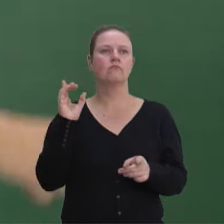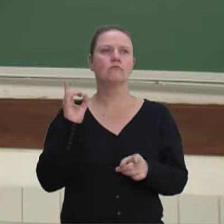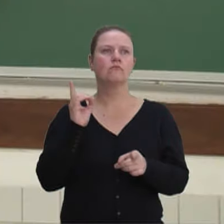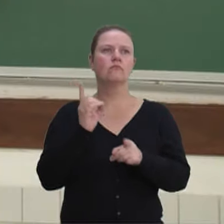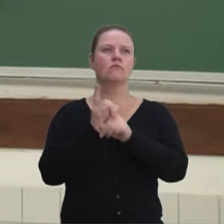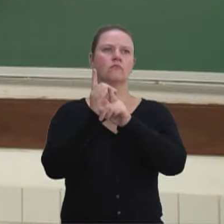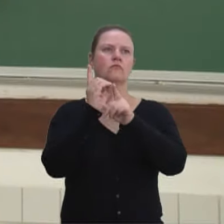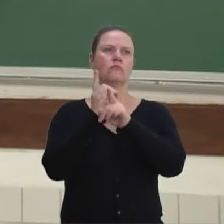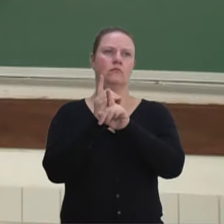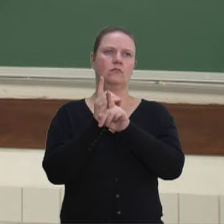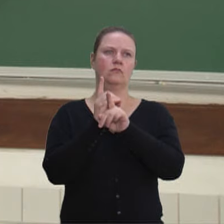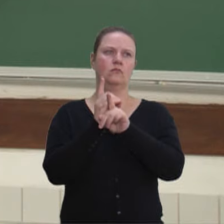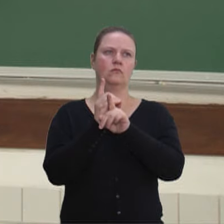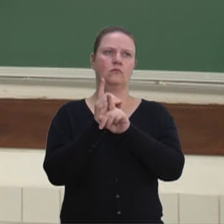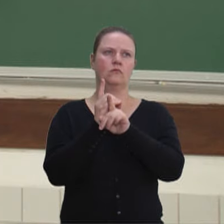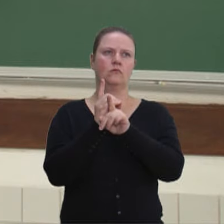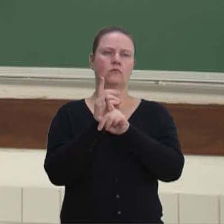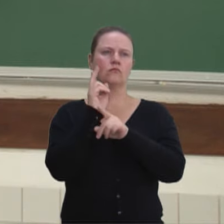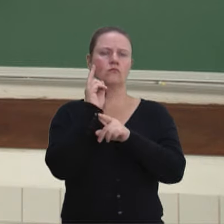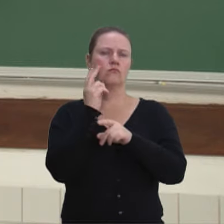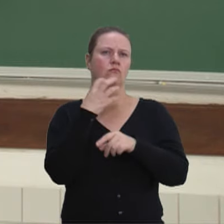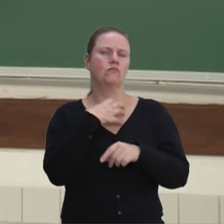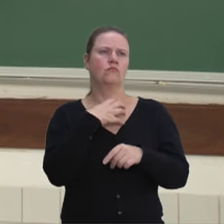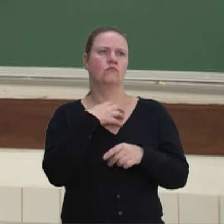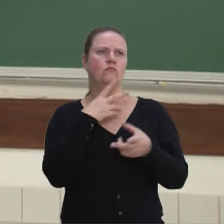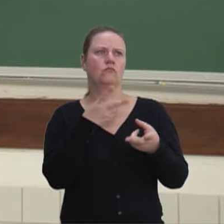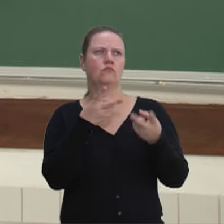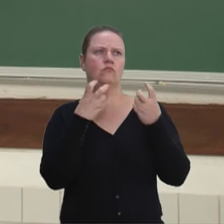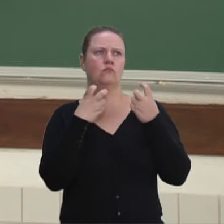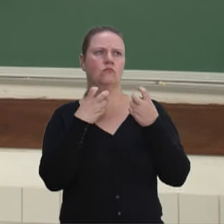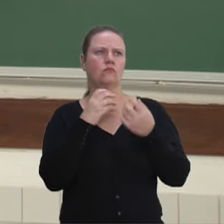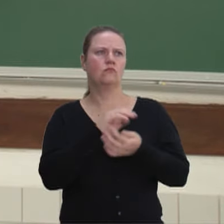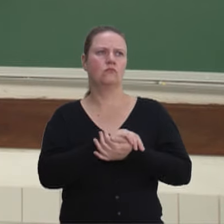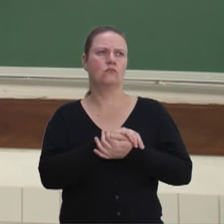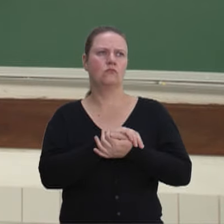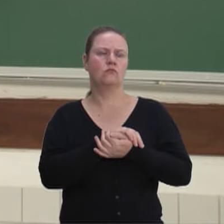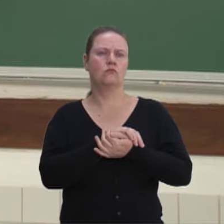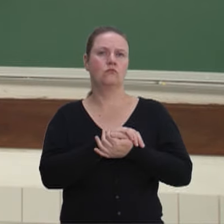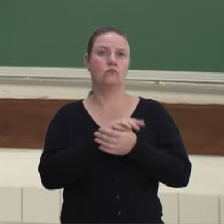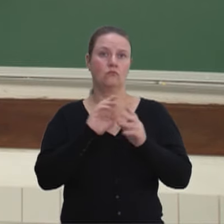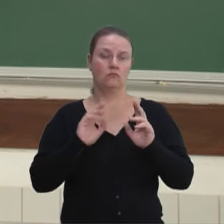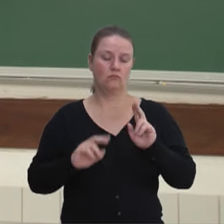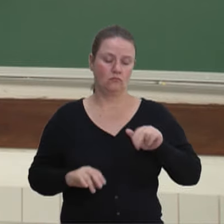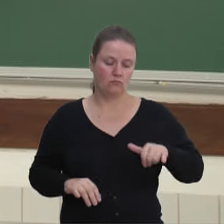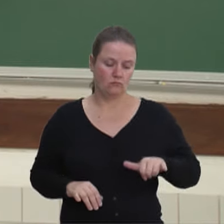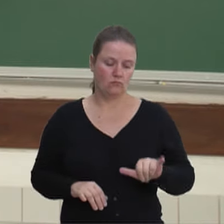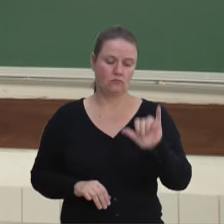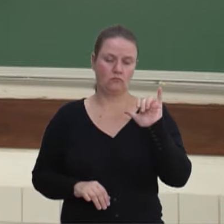com numa equação com essa cara aqui. O que eu vou fazer? Vou manter meu y,